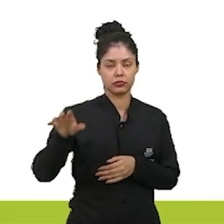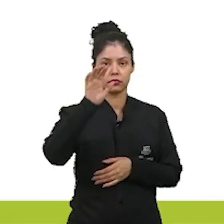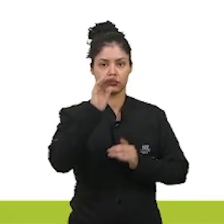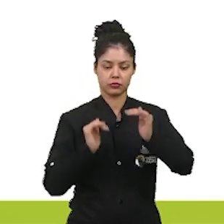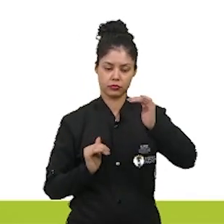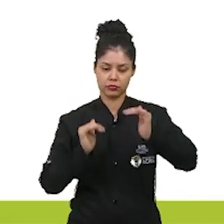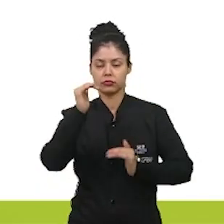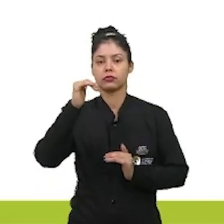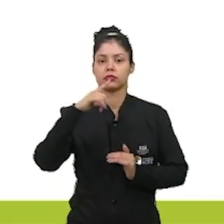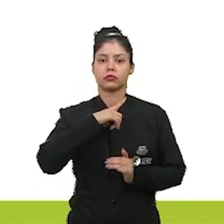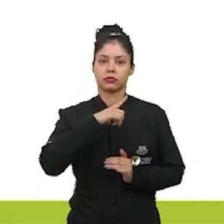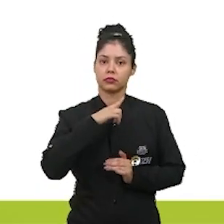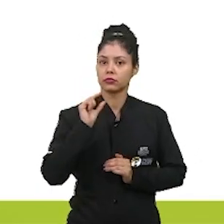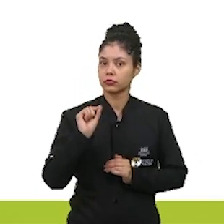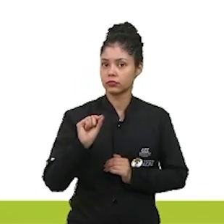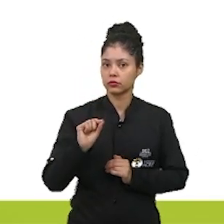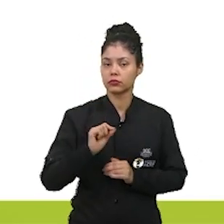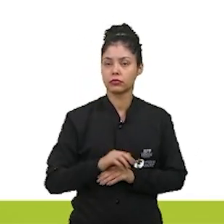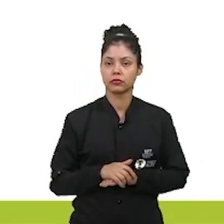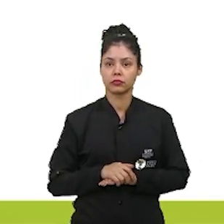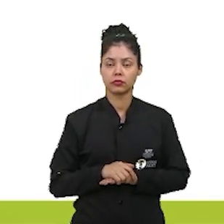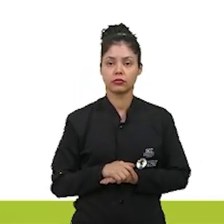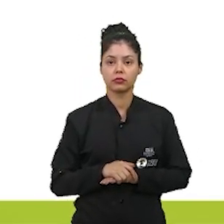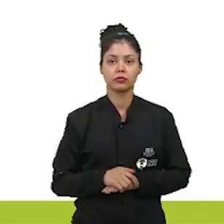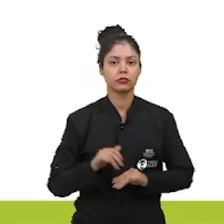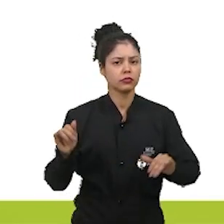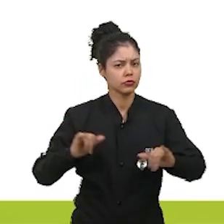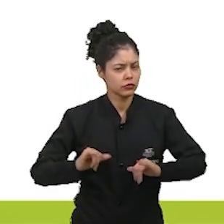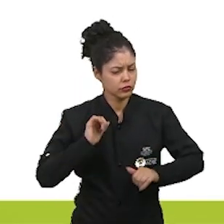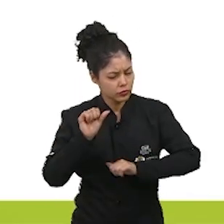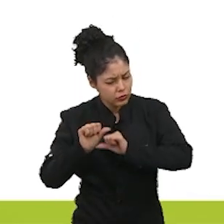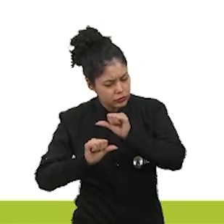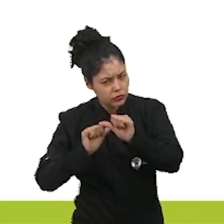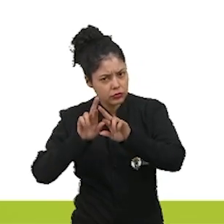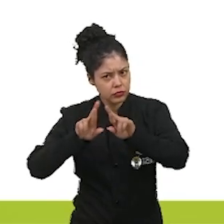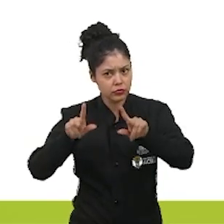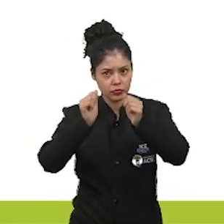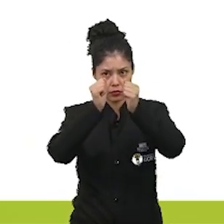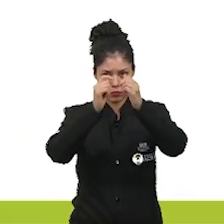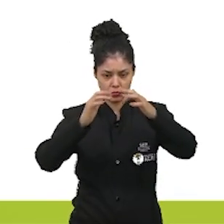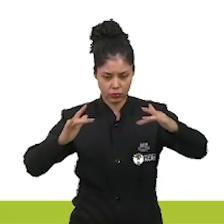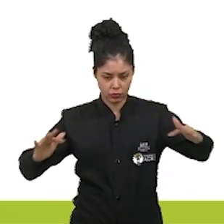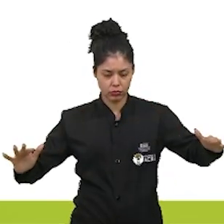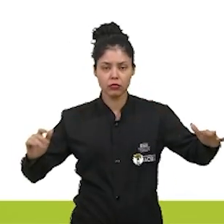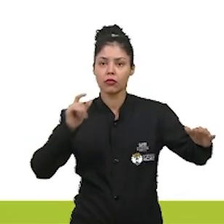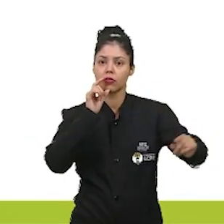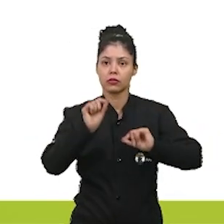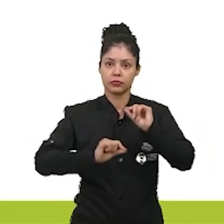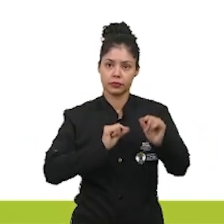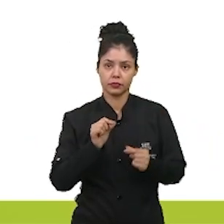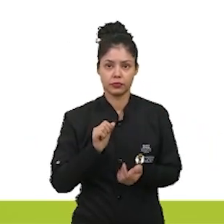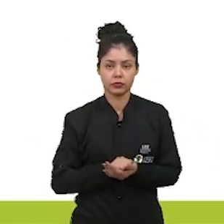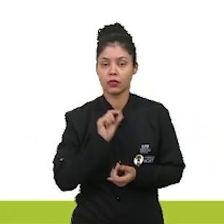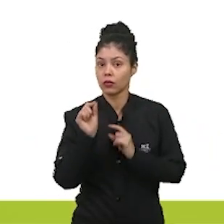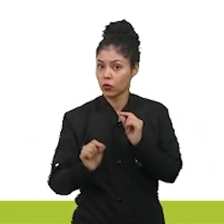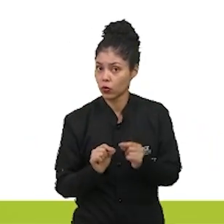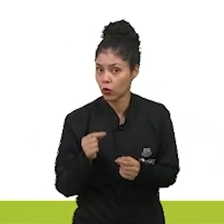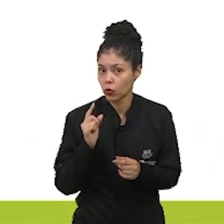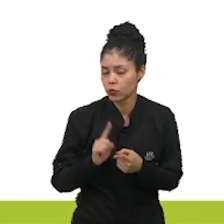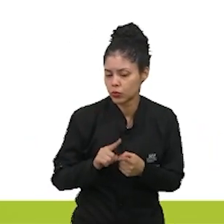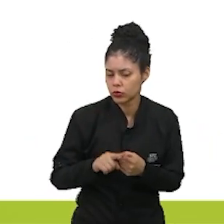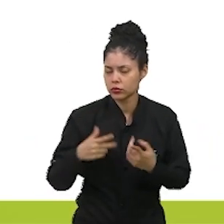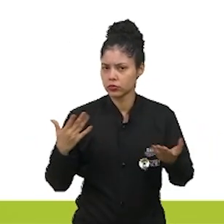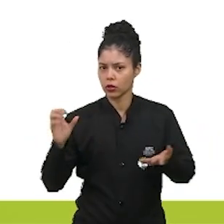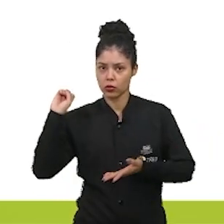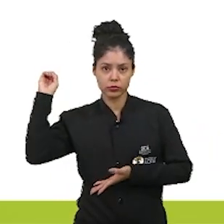elevação, ela vem aí sofrendo processos erosivos. Né? E aí a alternativa é decorrente do quê? Esses